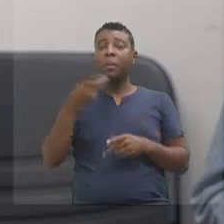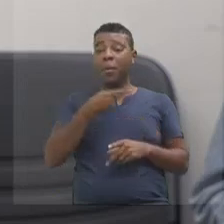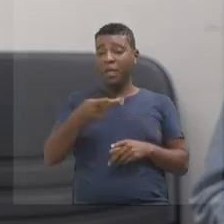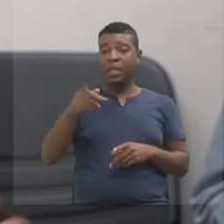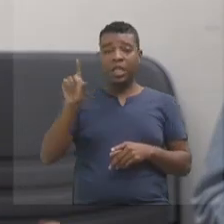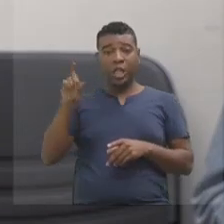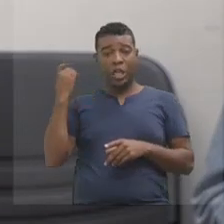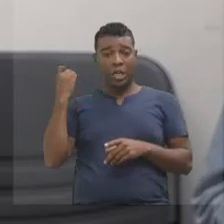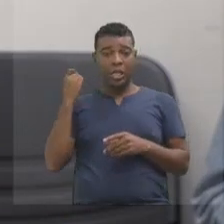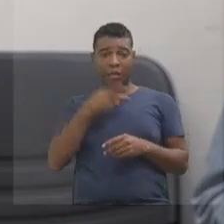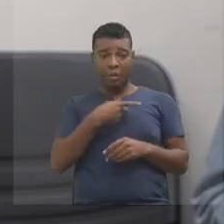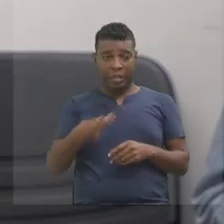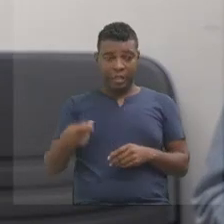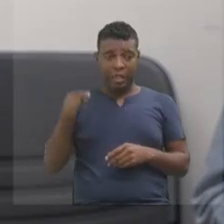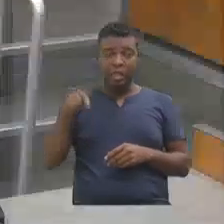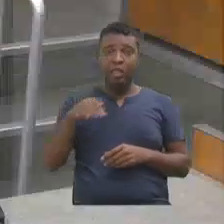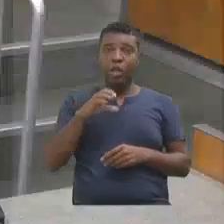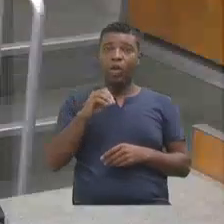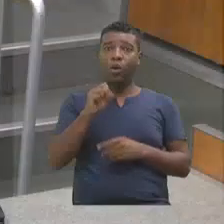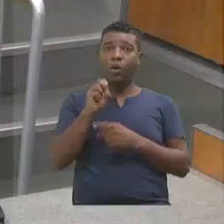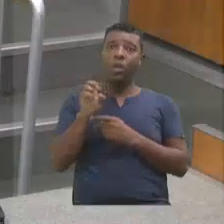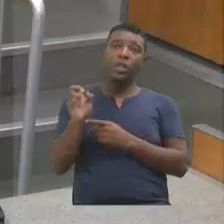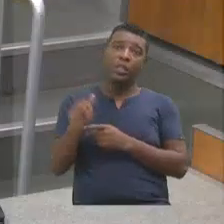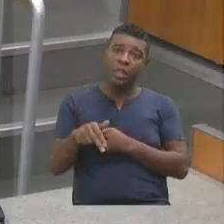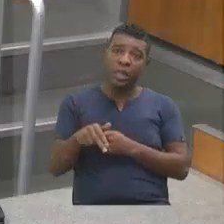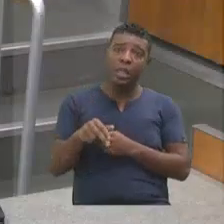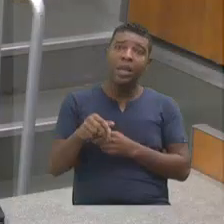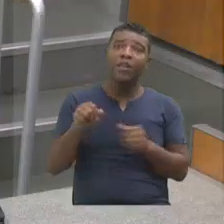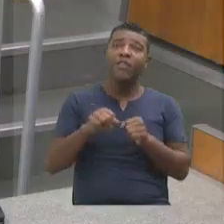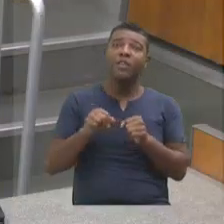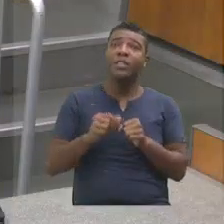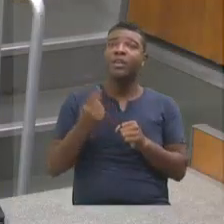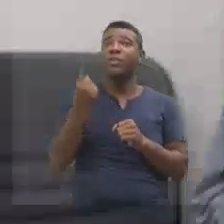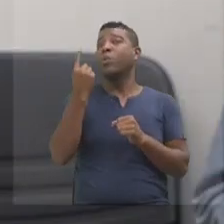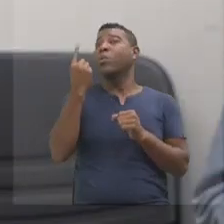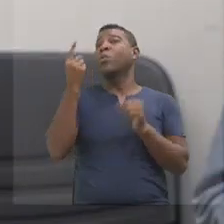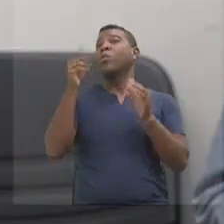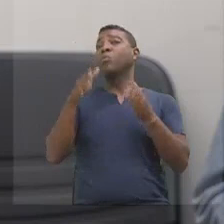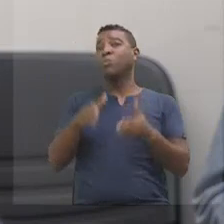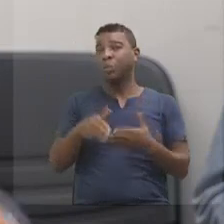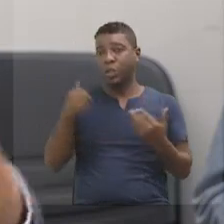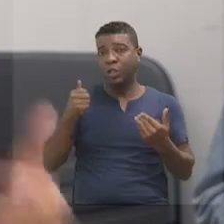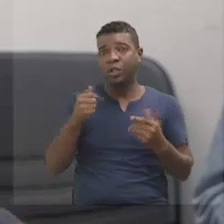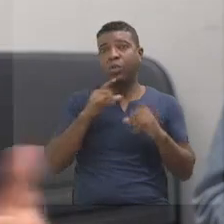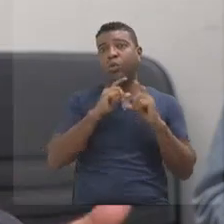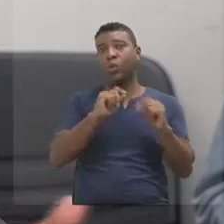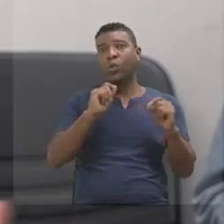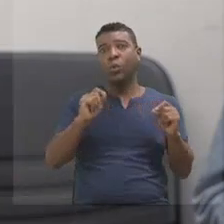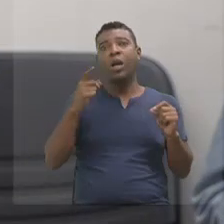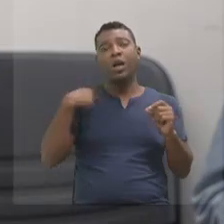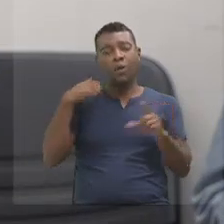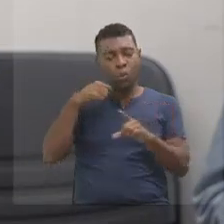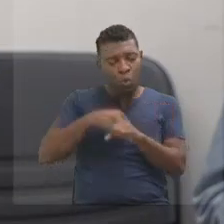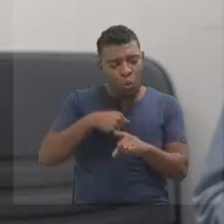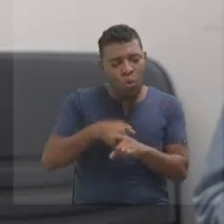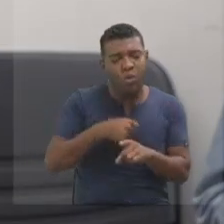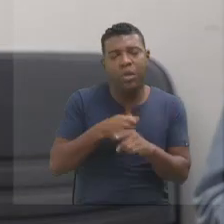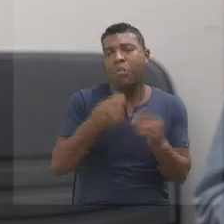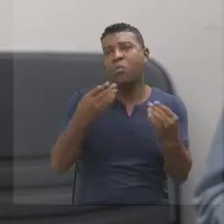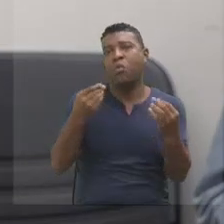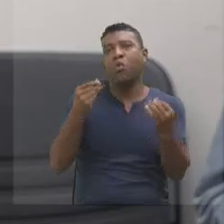e é que eu quero fazer um pedido que é não tem muito e continua lutando